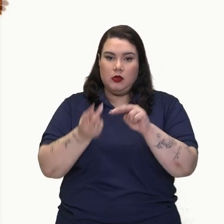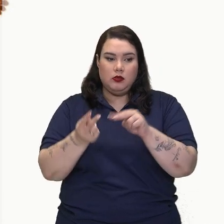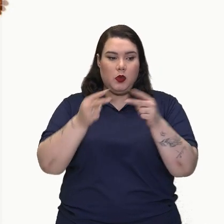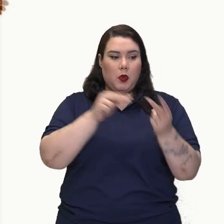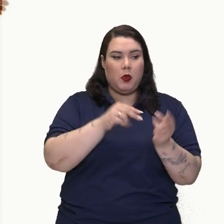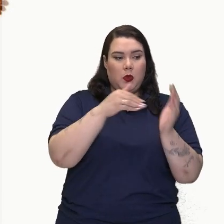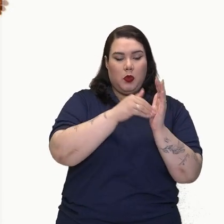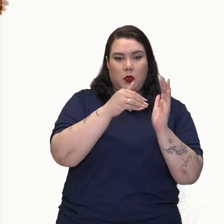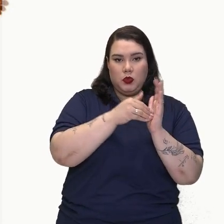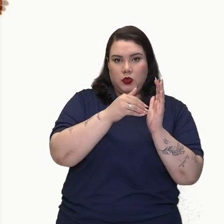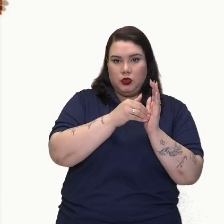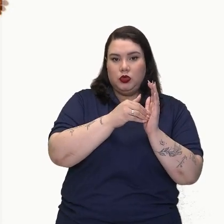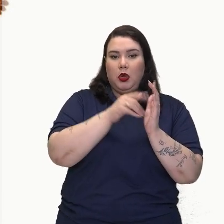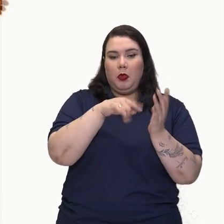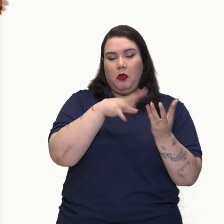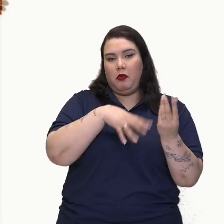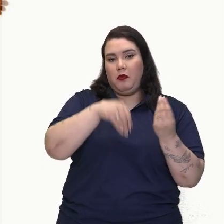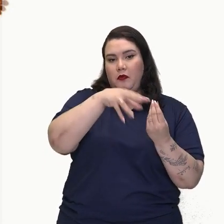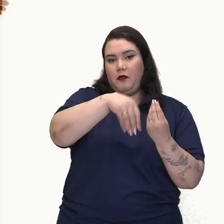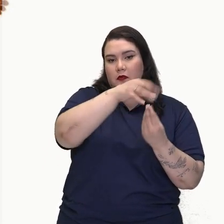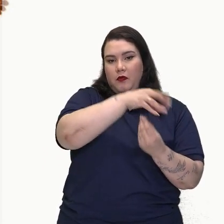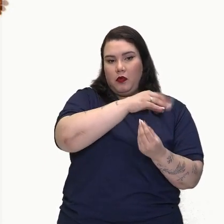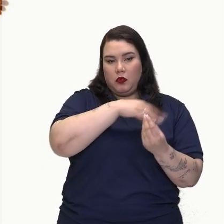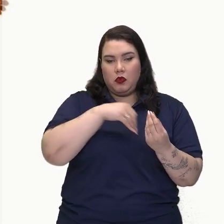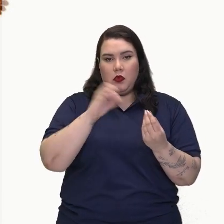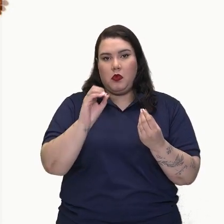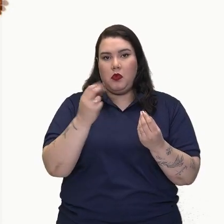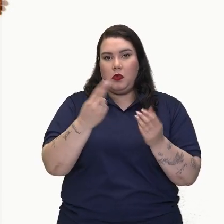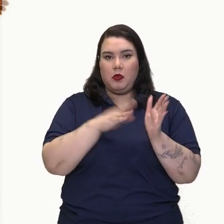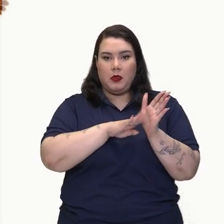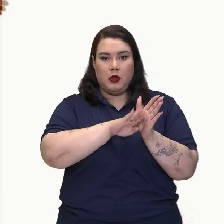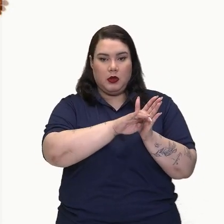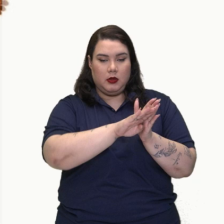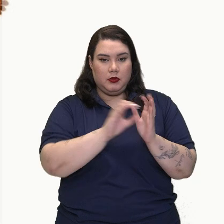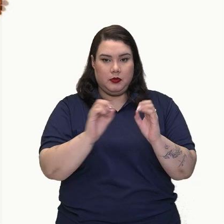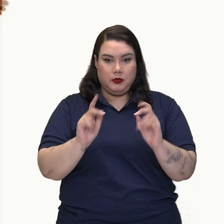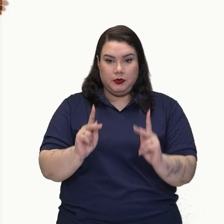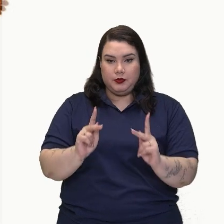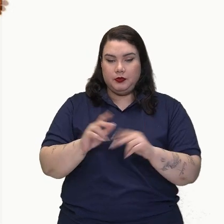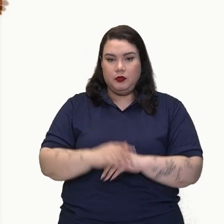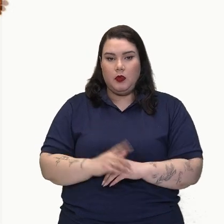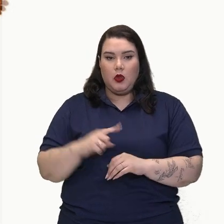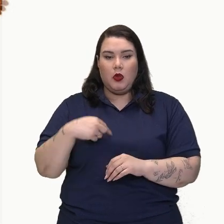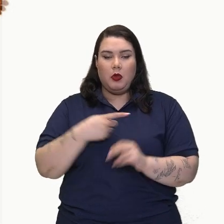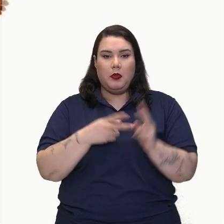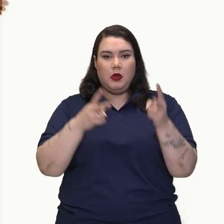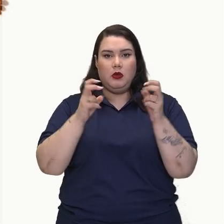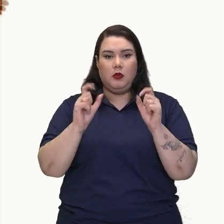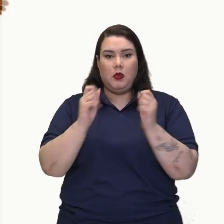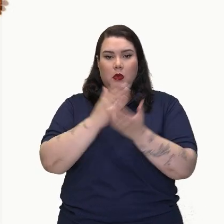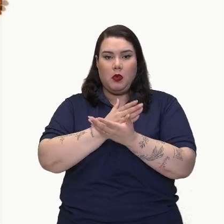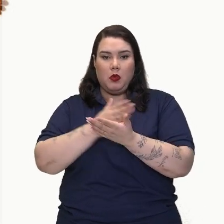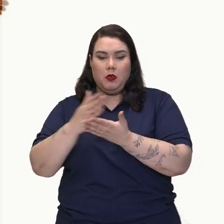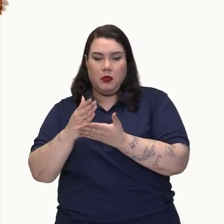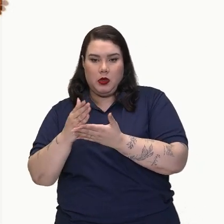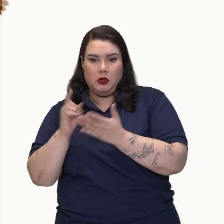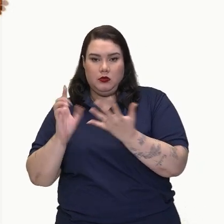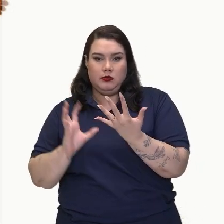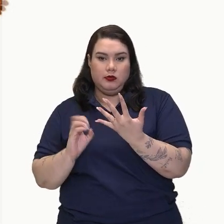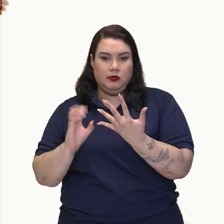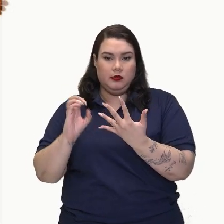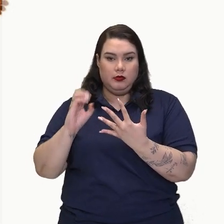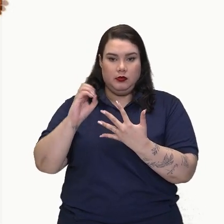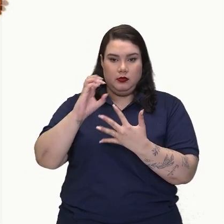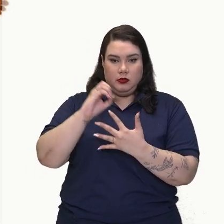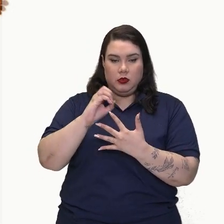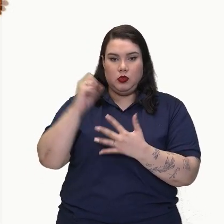com o decompositor, tá bom? Então, aqui, o que a gente vai observar? Iniciamos a cadeia, na verdade, ela não inicia